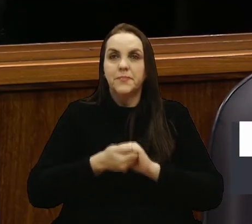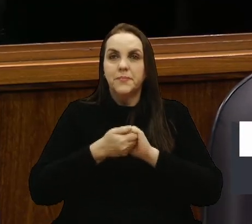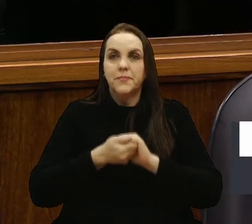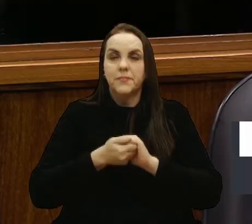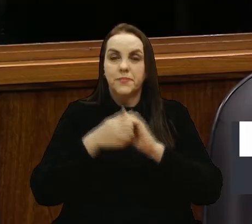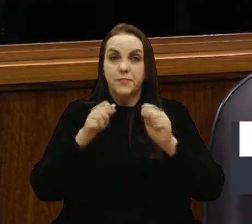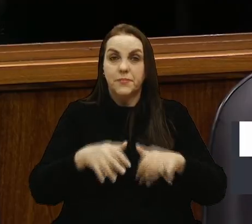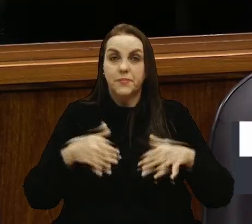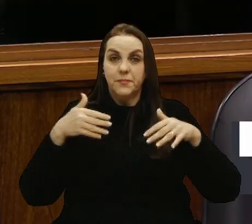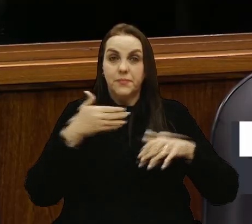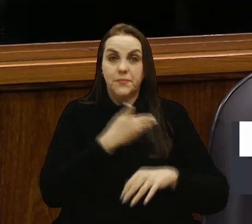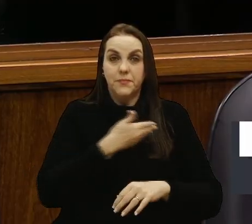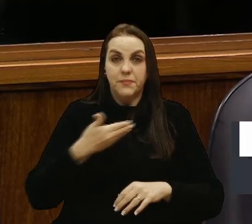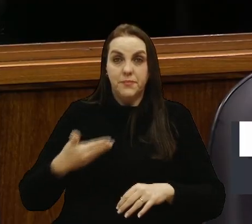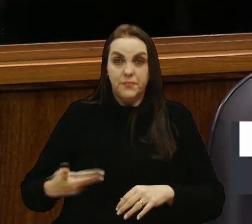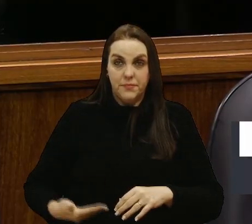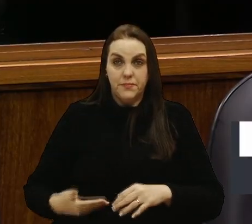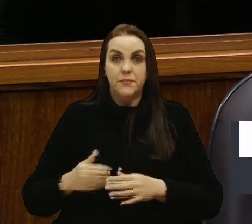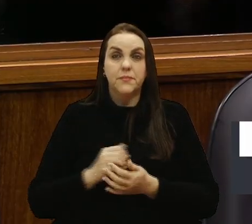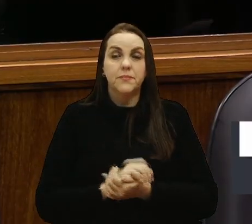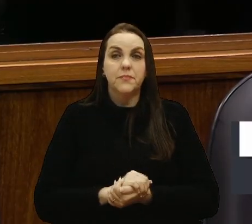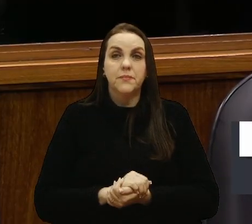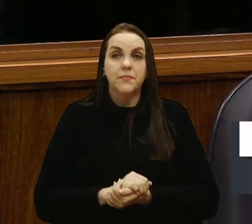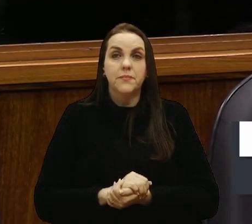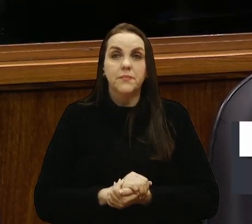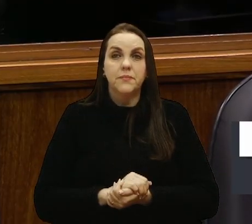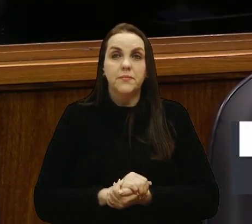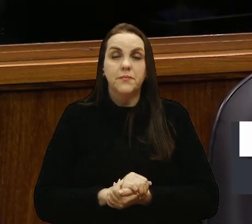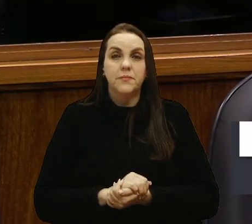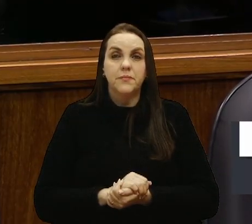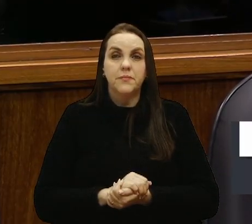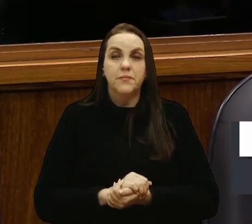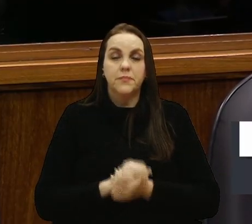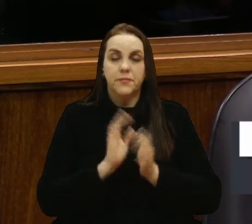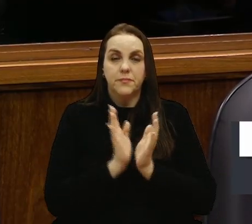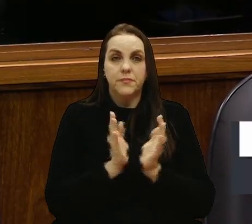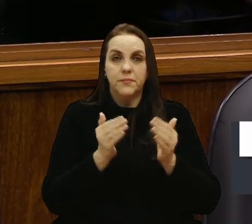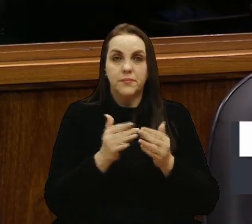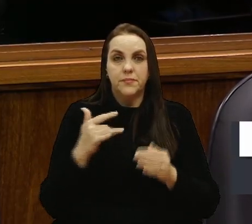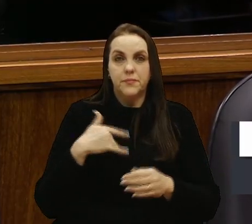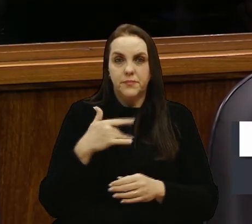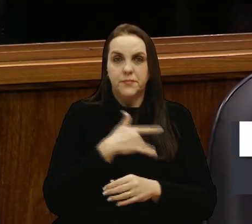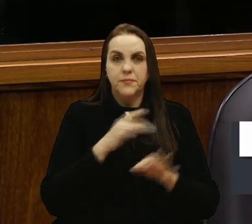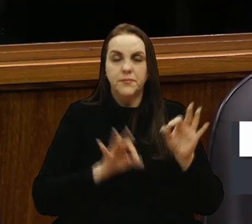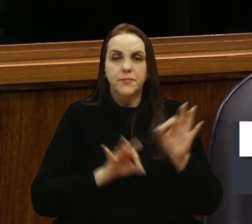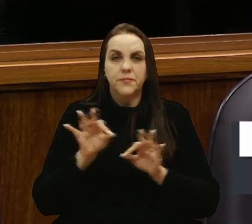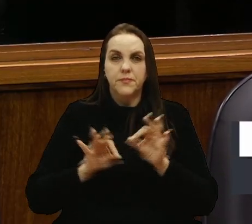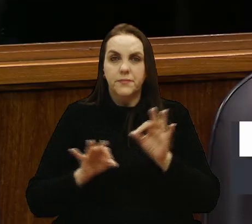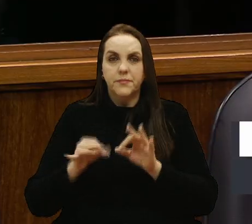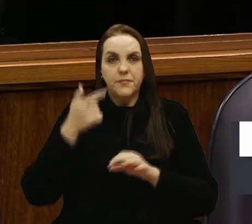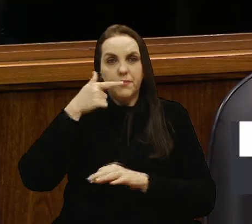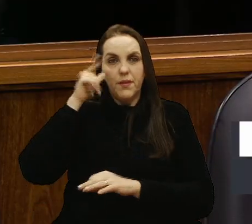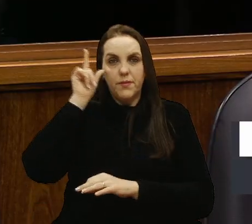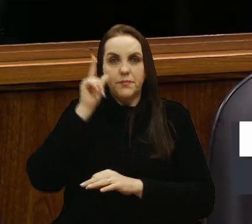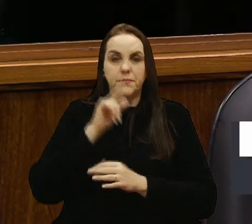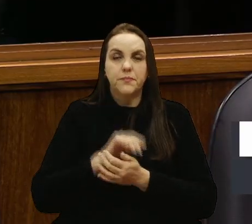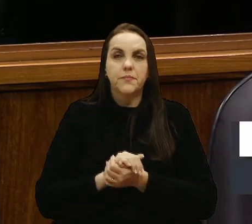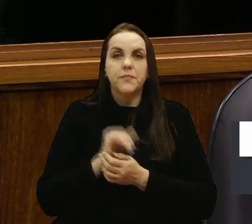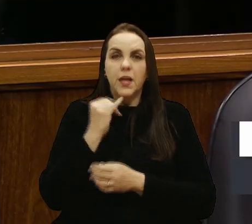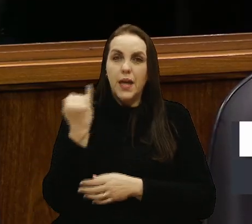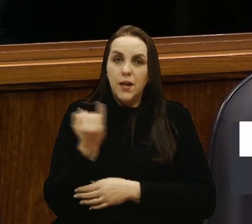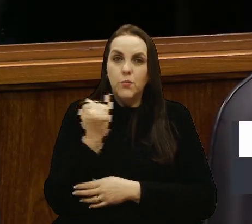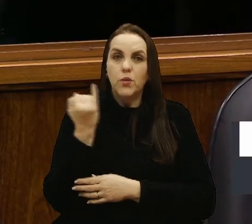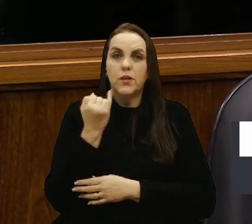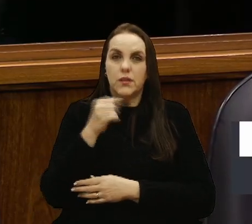audiência pública realizada pela Comissão de Saúde no dia de ontem. Foi um importante